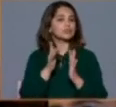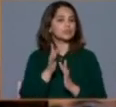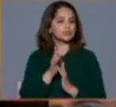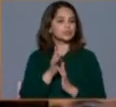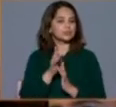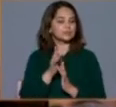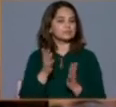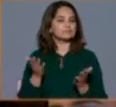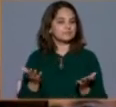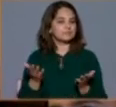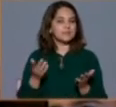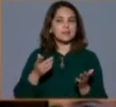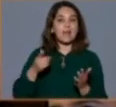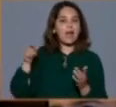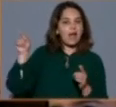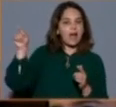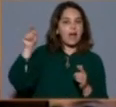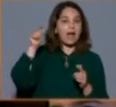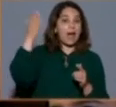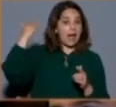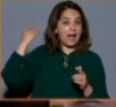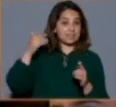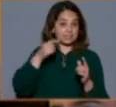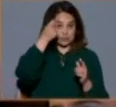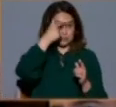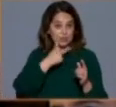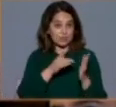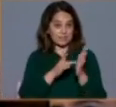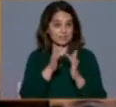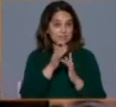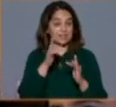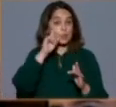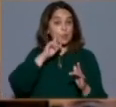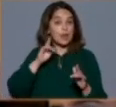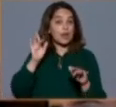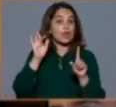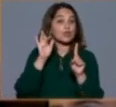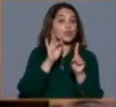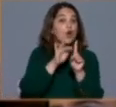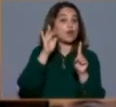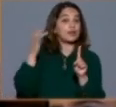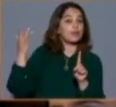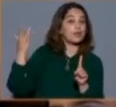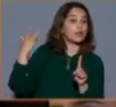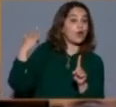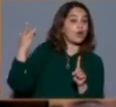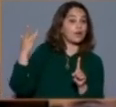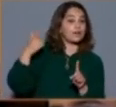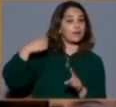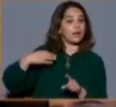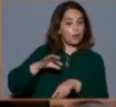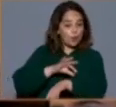No meio de tantos encontrões da multidão, é aquele toque discreto nas vestes de Jesus